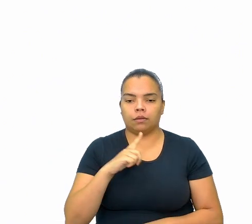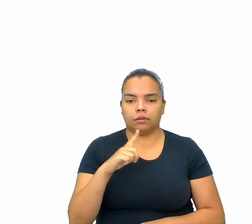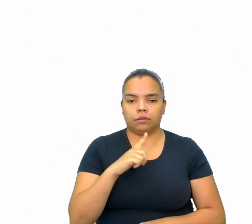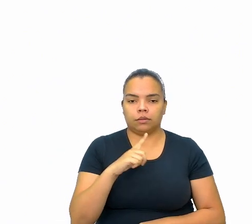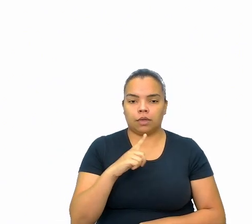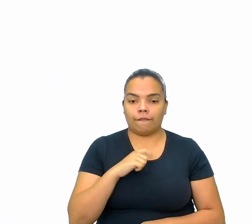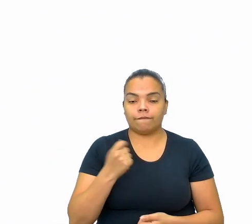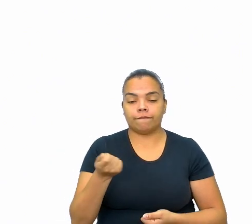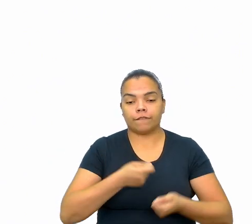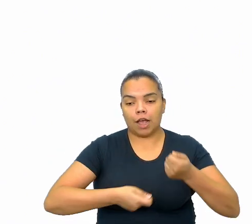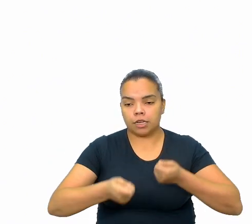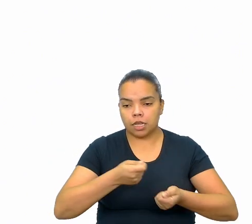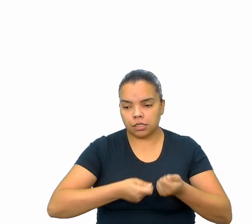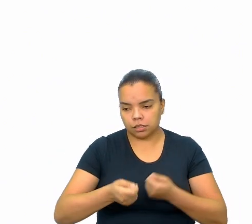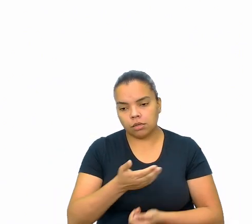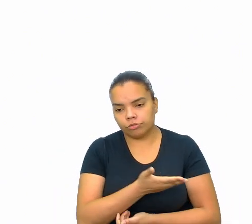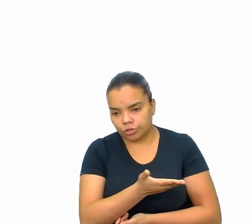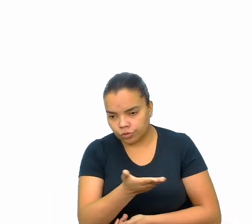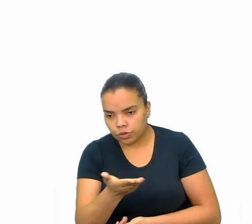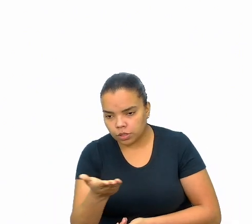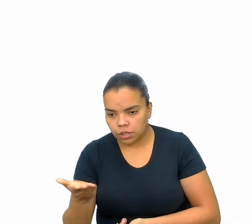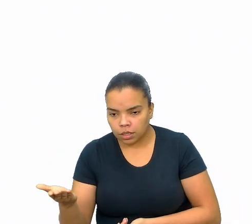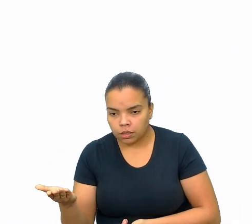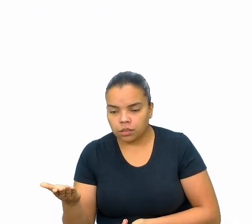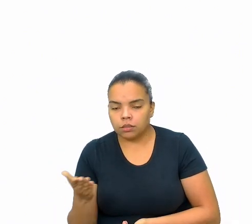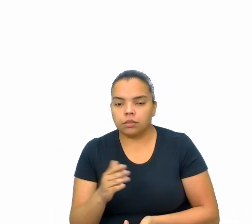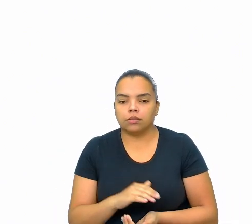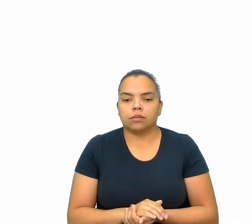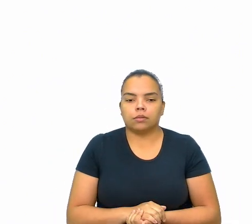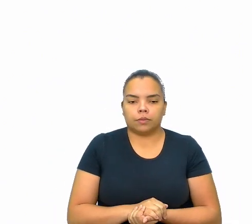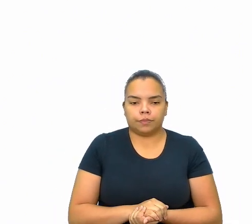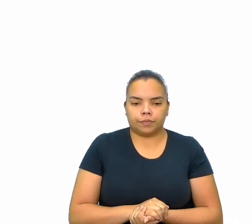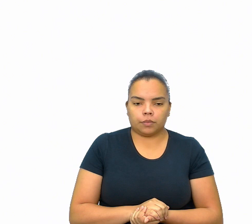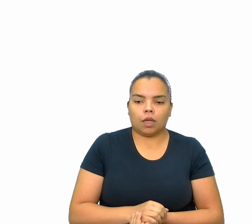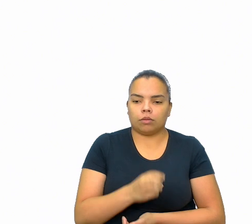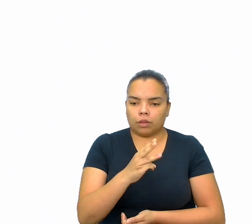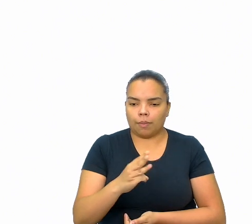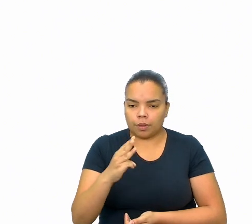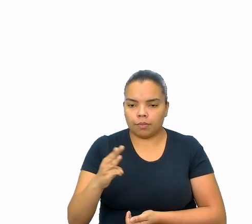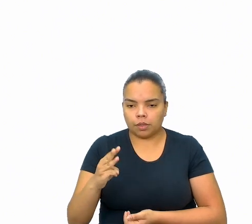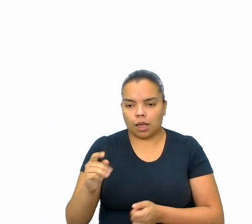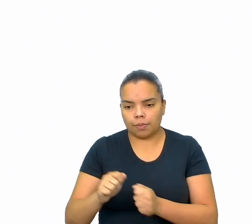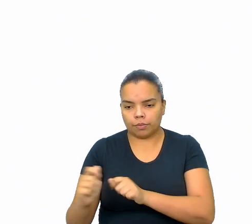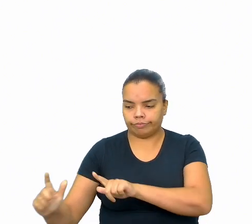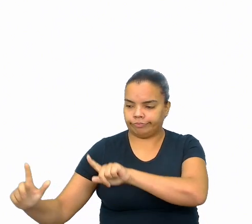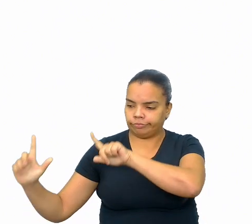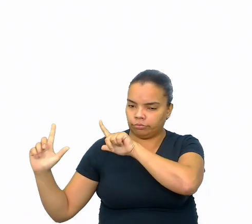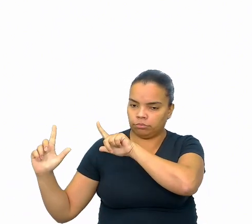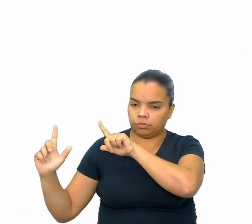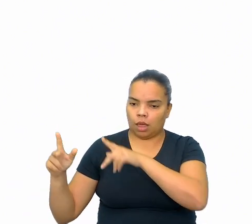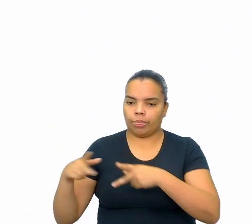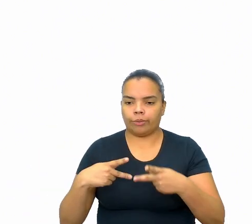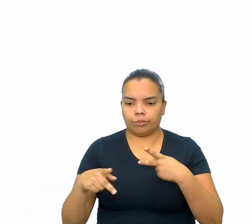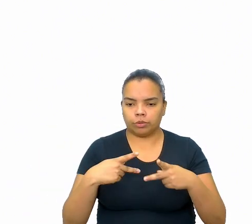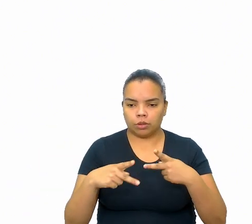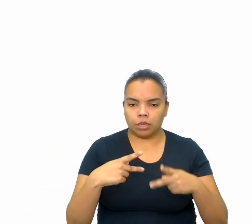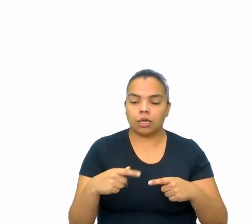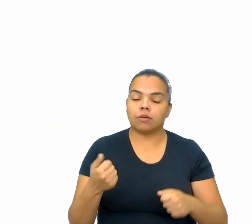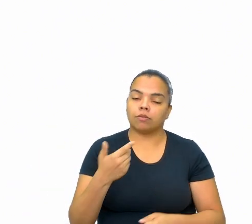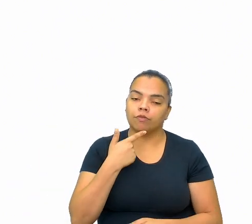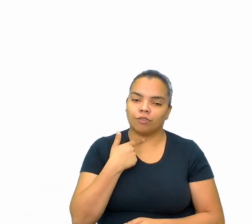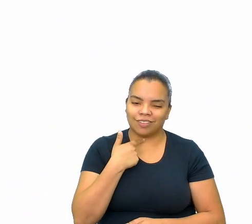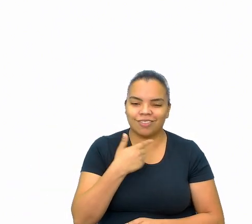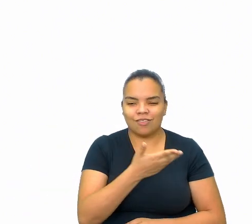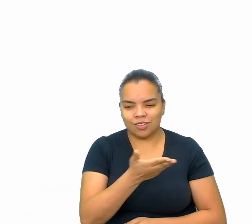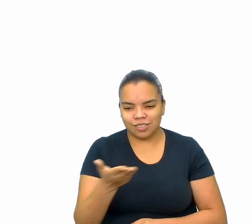sua avaliação a partir do nosso QR Code, né? Eu espero também ter contribuído aí